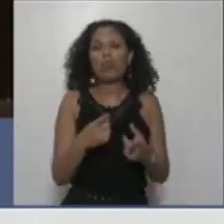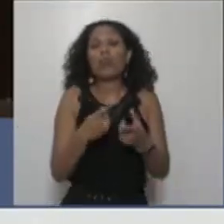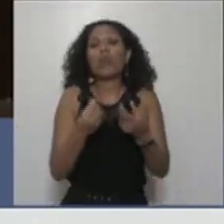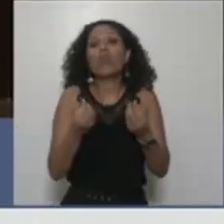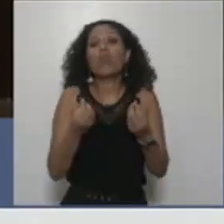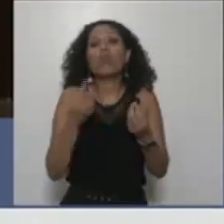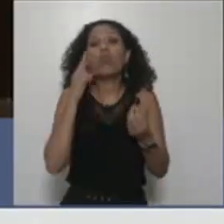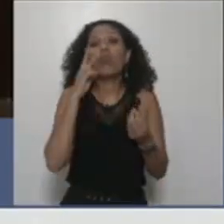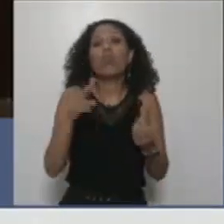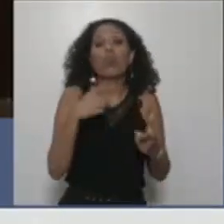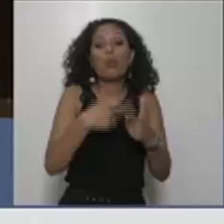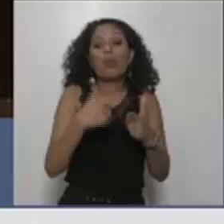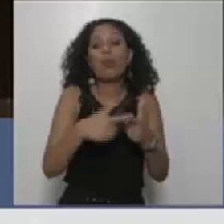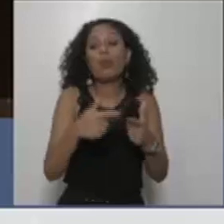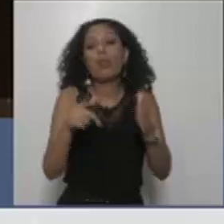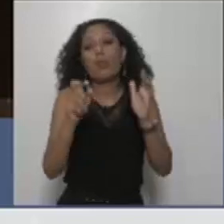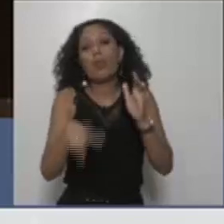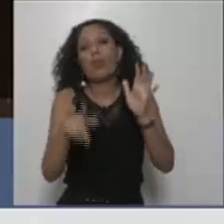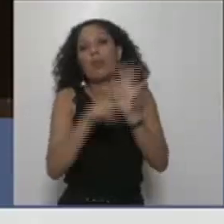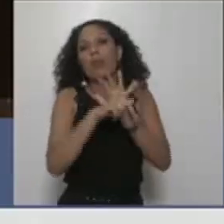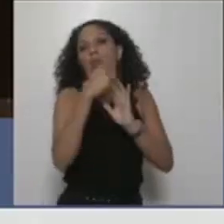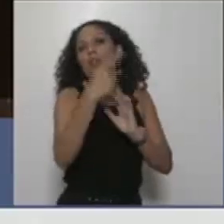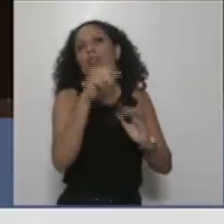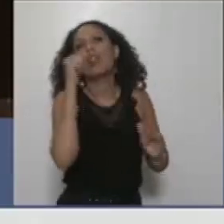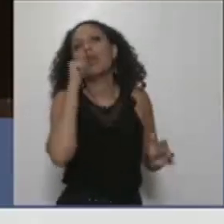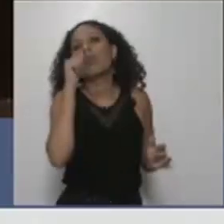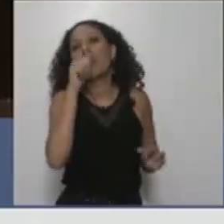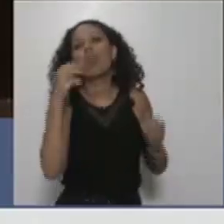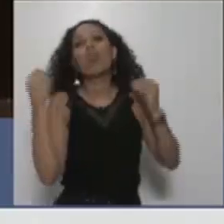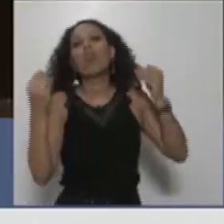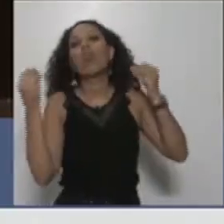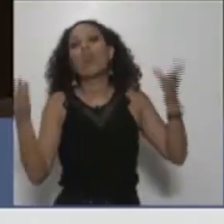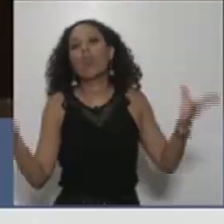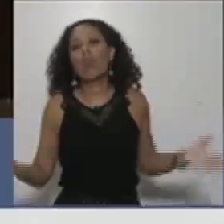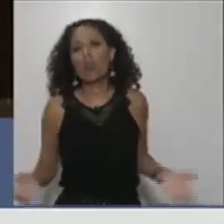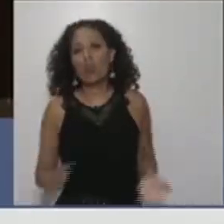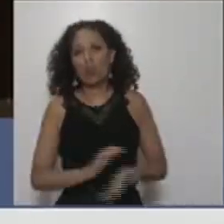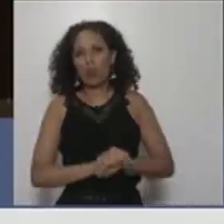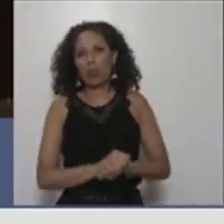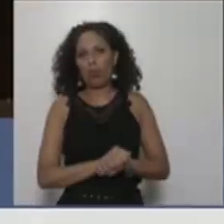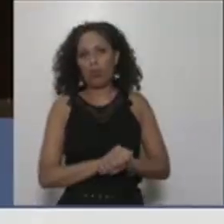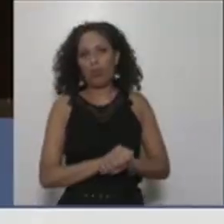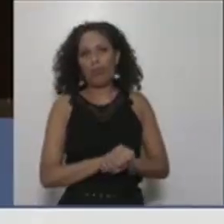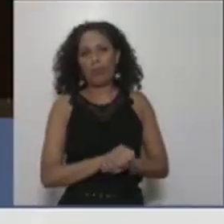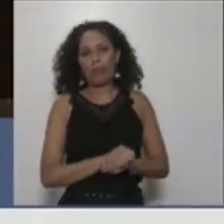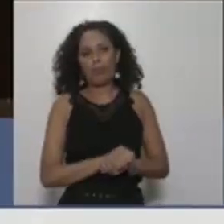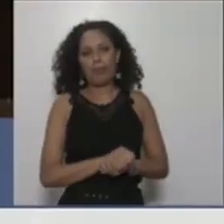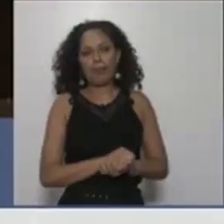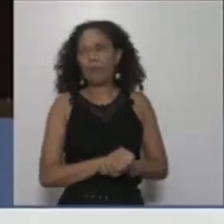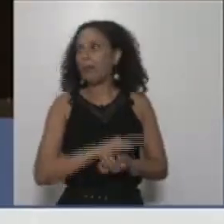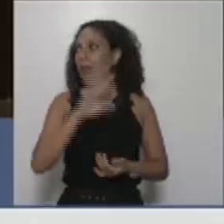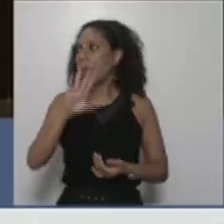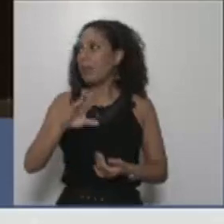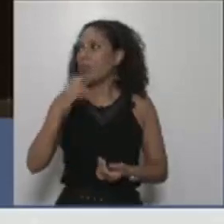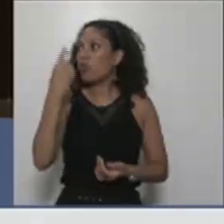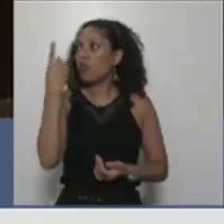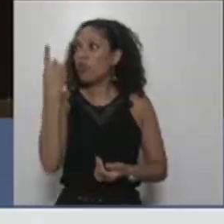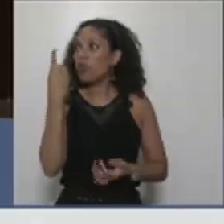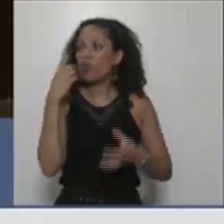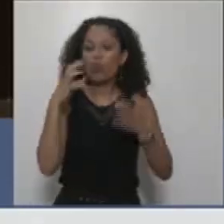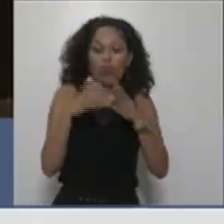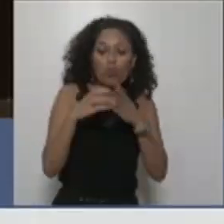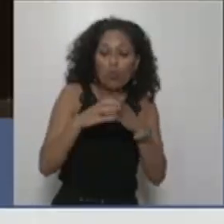que o problema é da mulher que reivindica um espaço onde o corpo dela não seja violado e não de um esquema bilionário